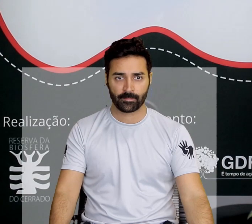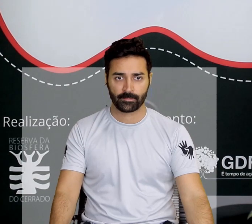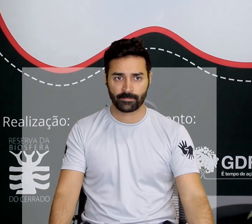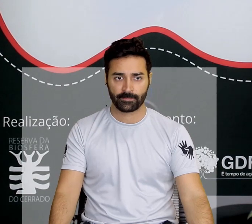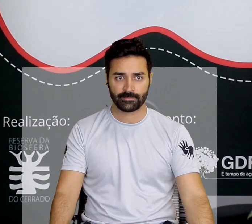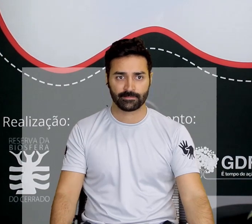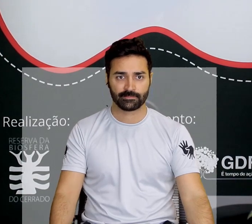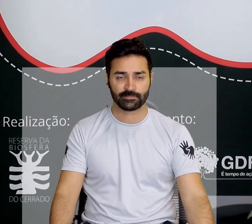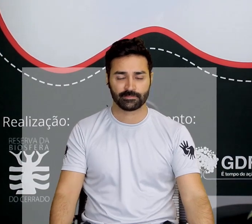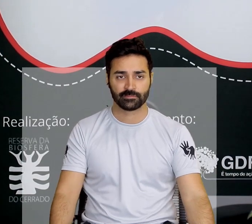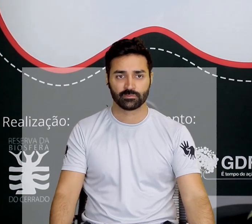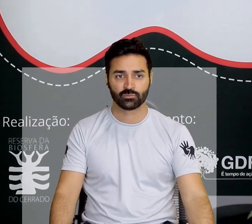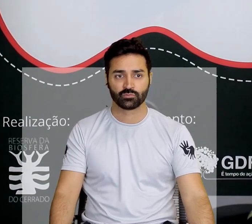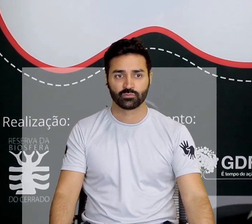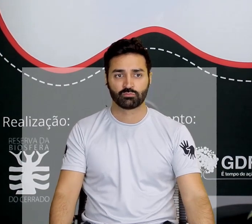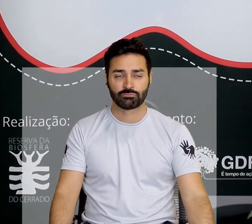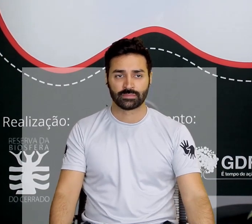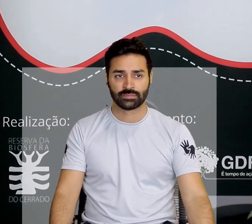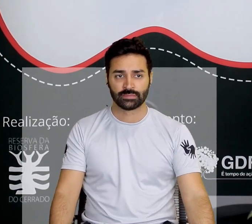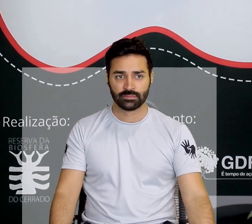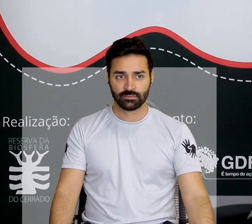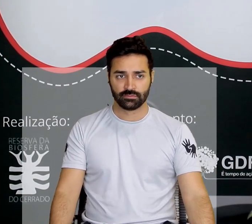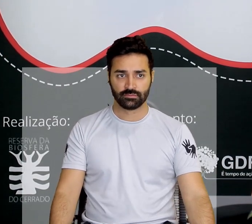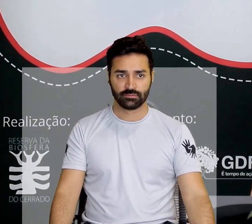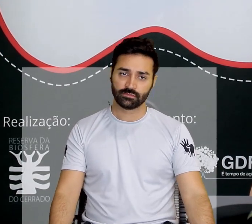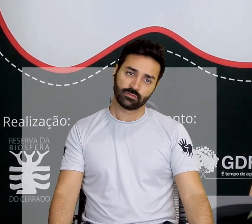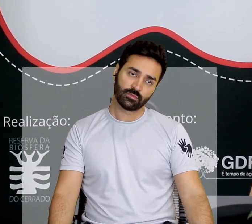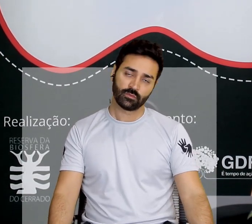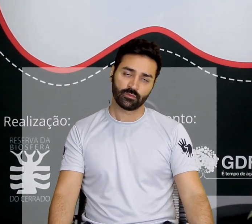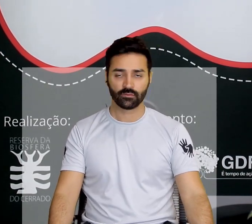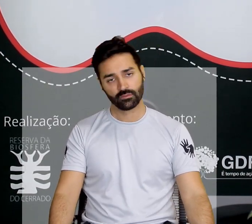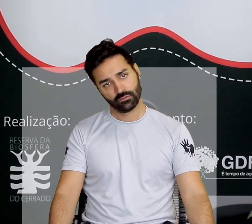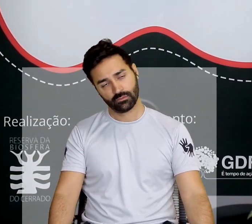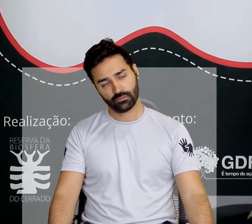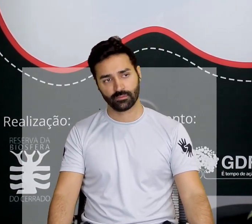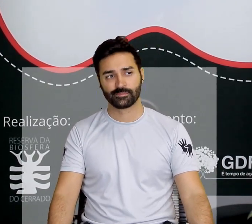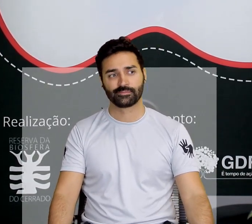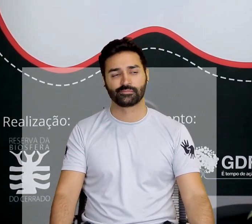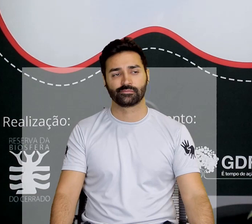O microfone ainda. Isso. Oi.